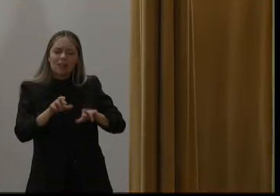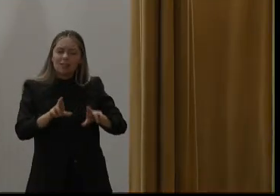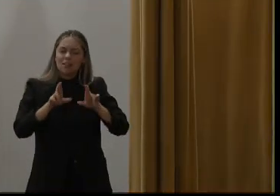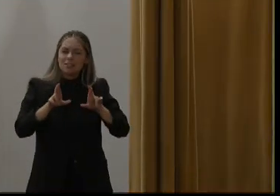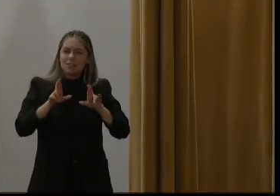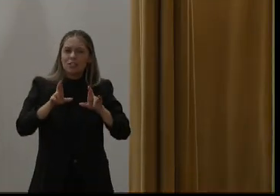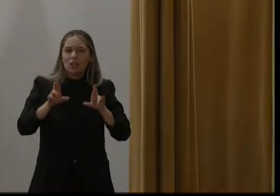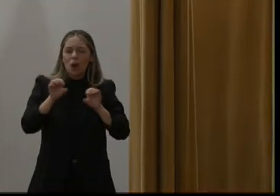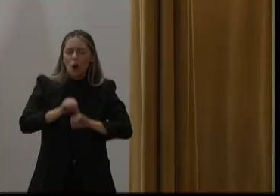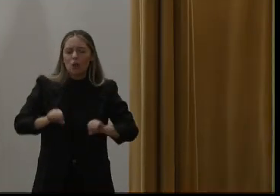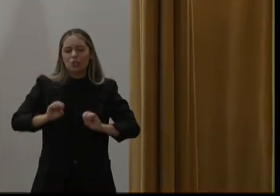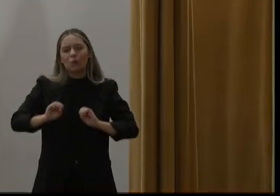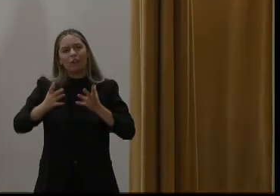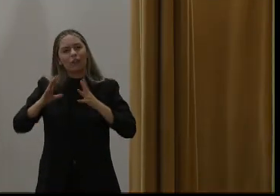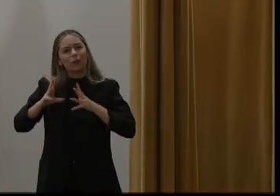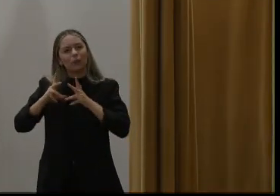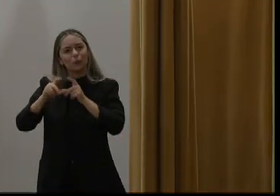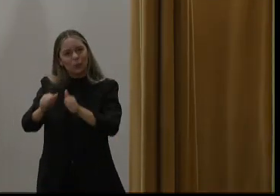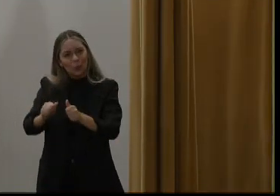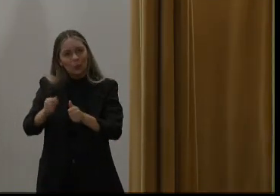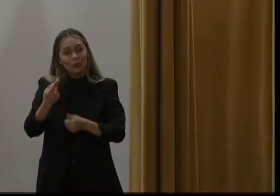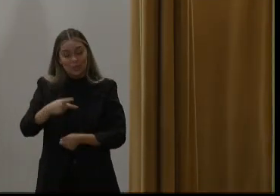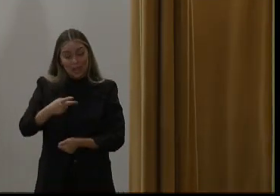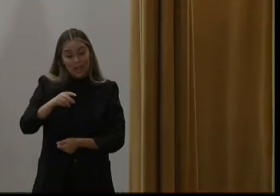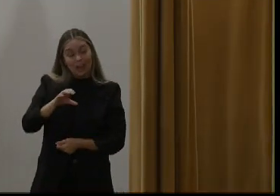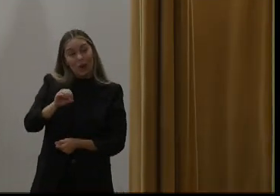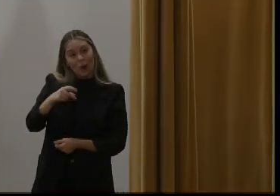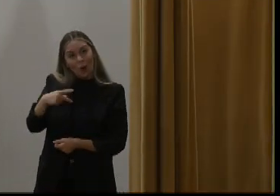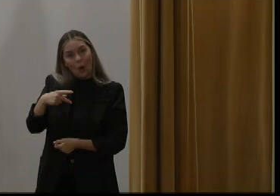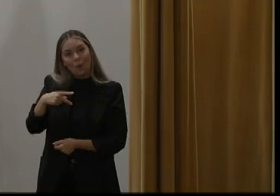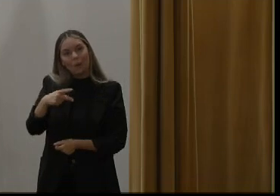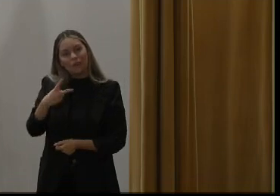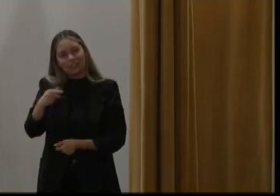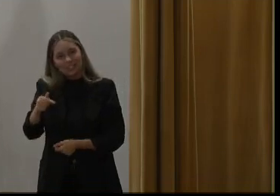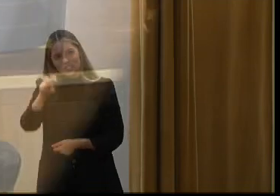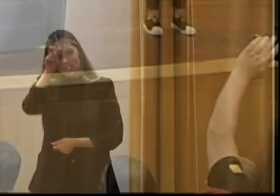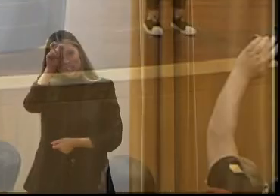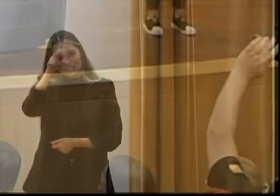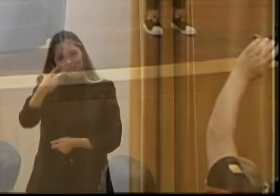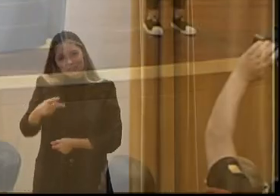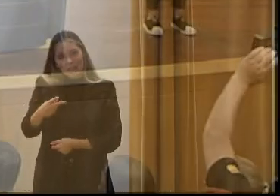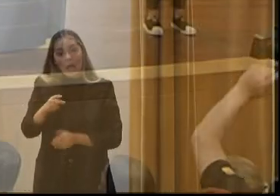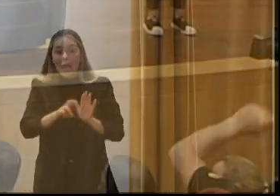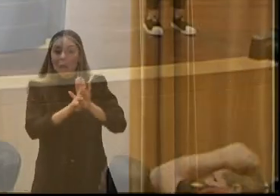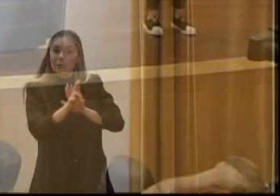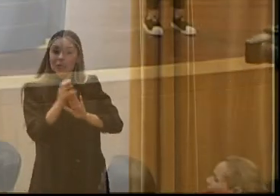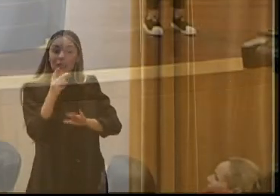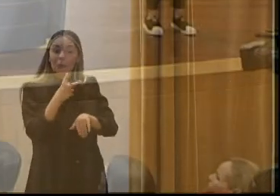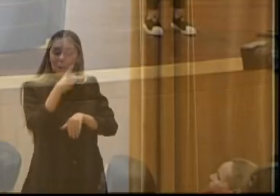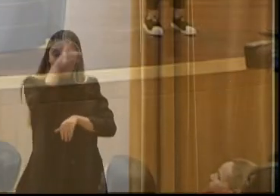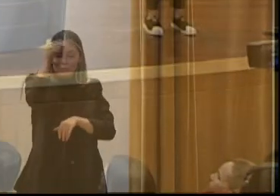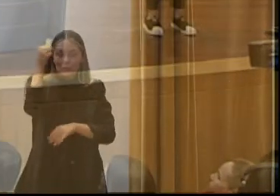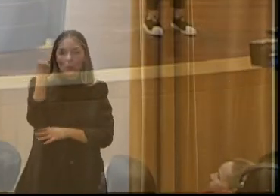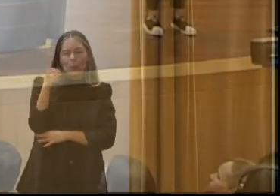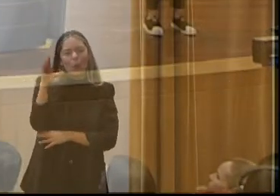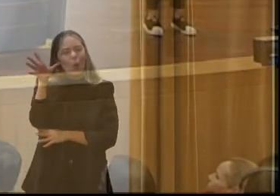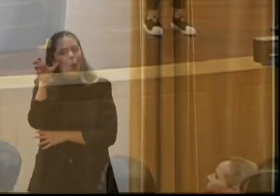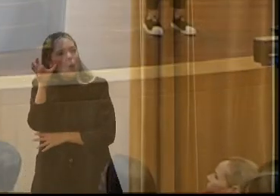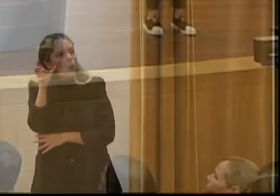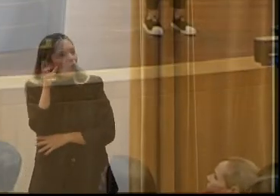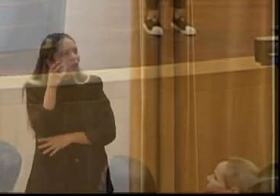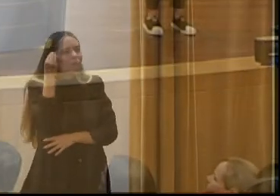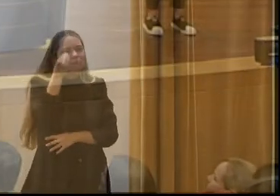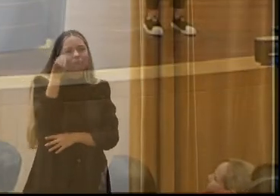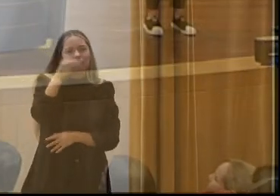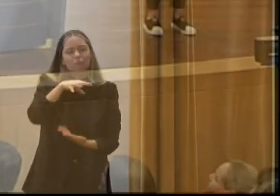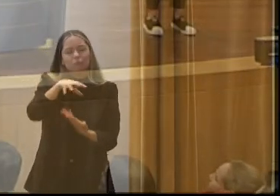todos. Eu estou aqui na COP27 no Egito, representando a Prefeitura de Porto Alegre, ouvindo as experiências do mundo,